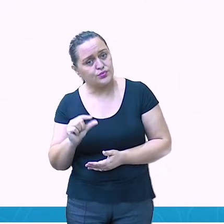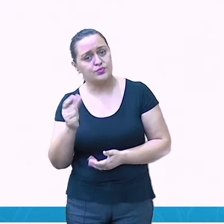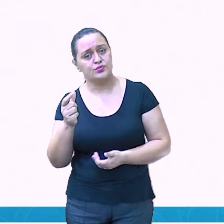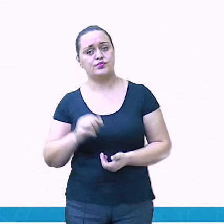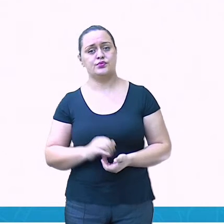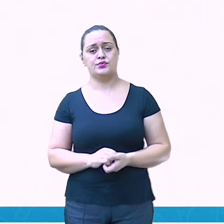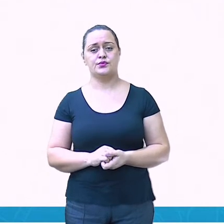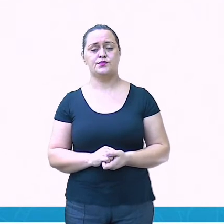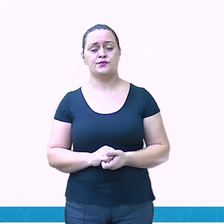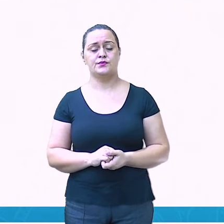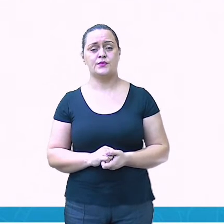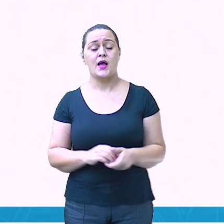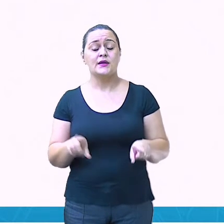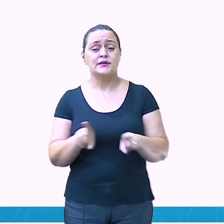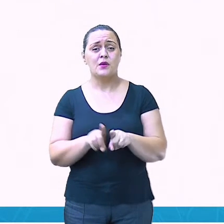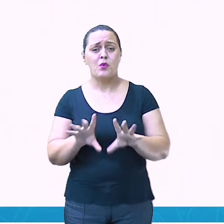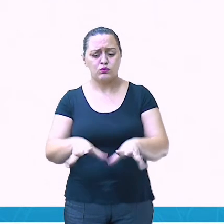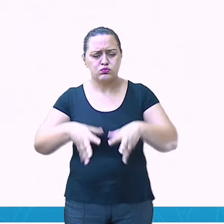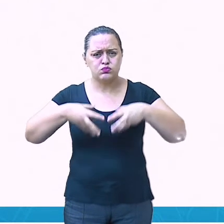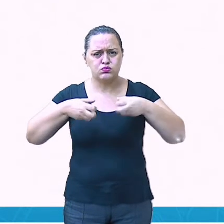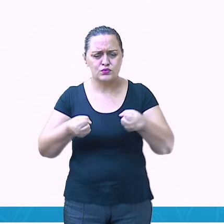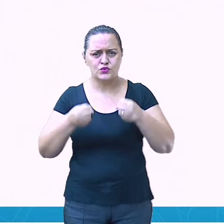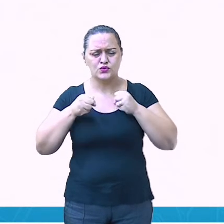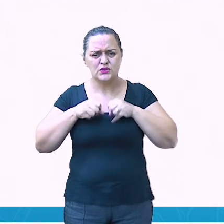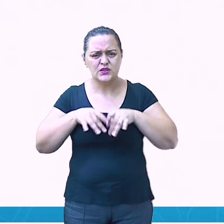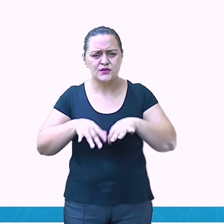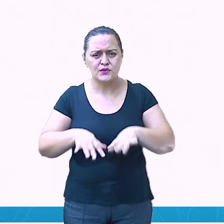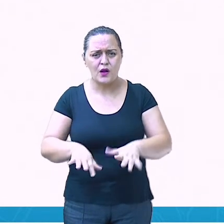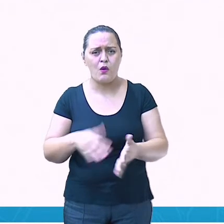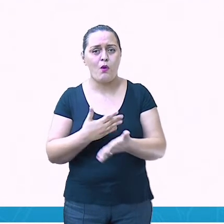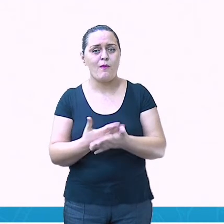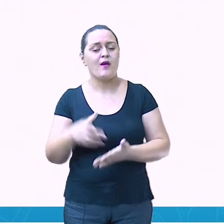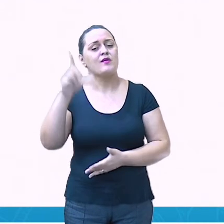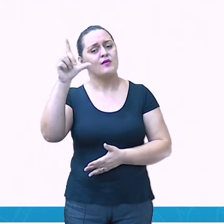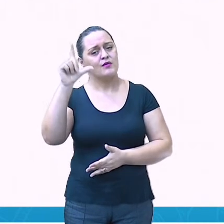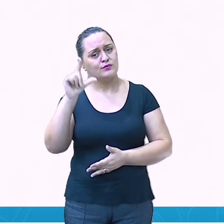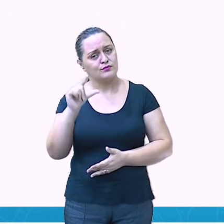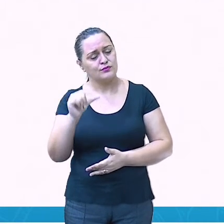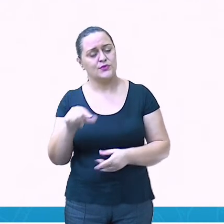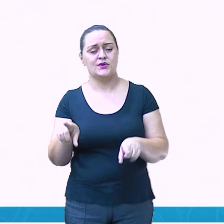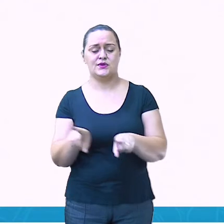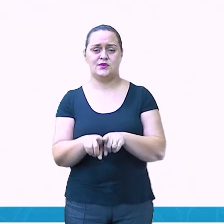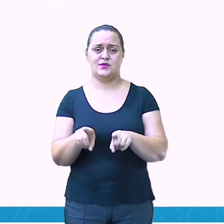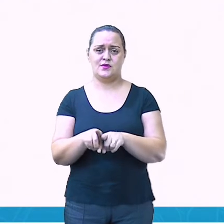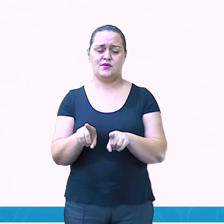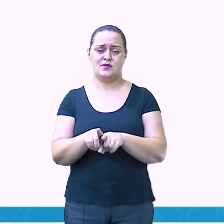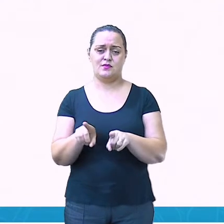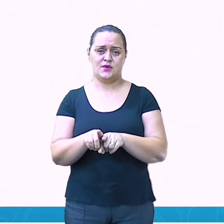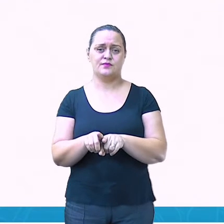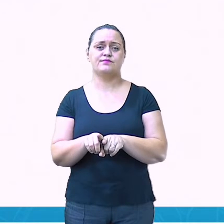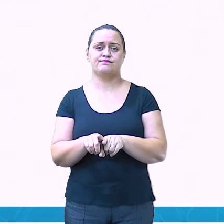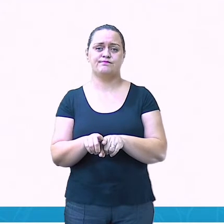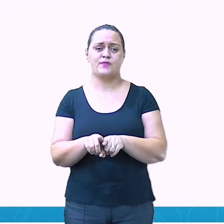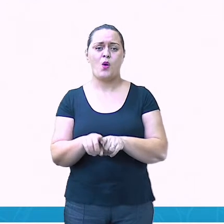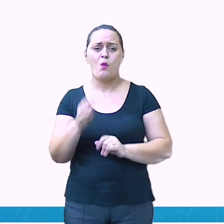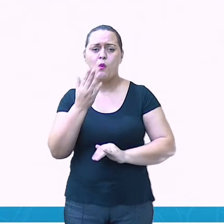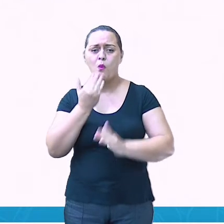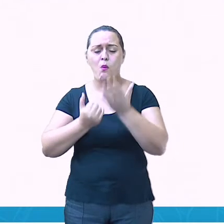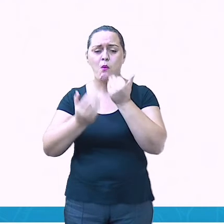do número de recursos naturais, às vezes, a variabilidade das espécies e do que há de